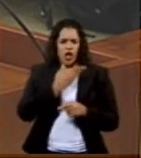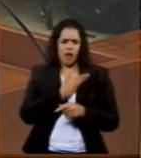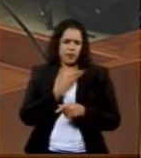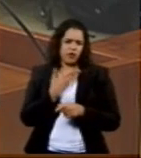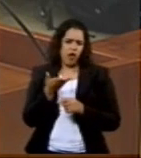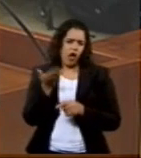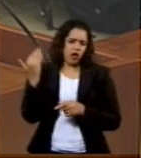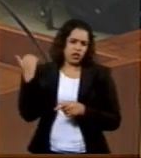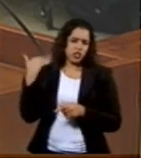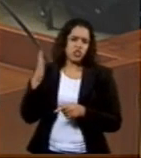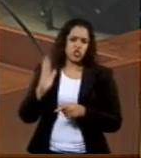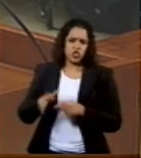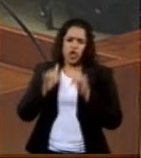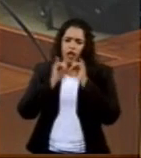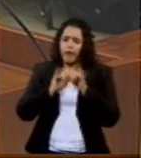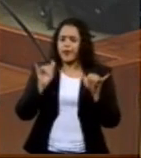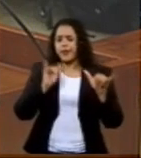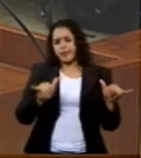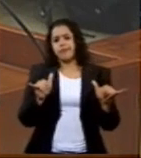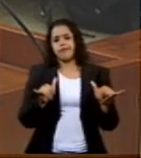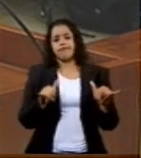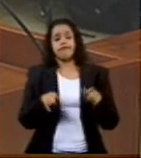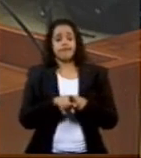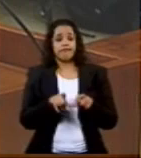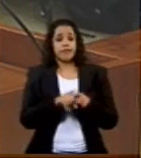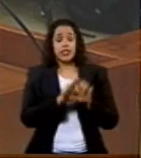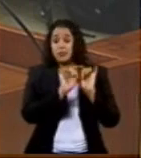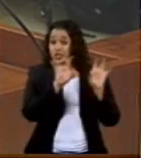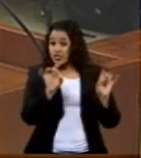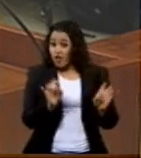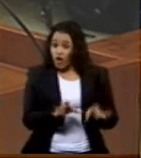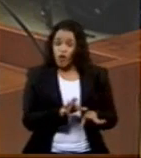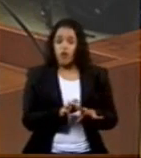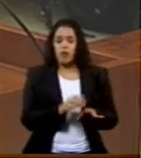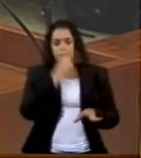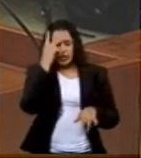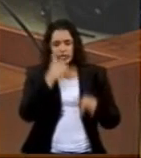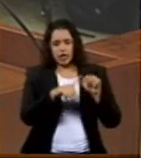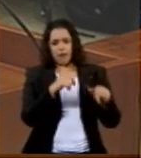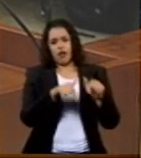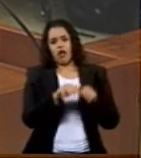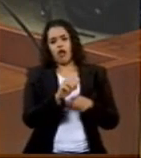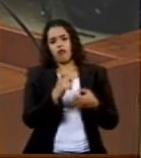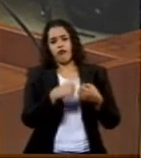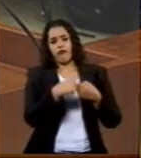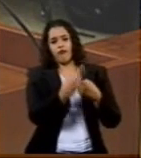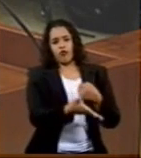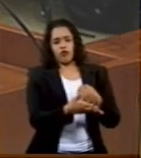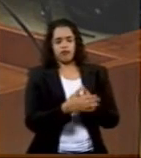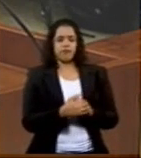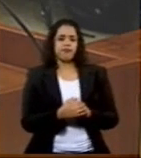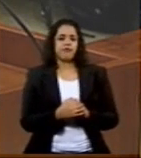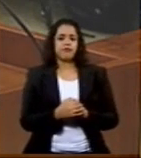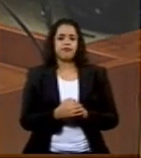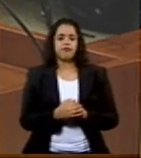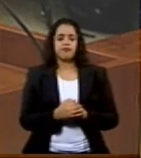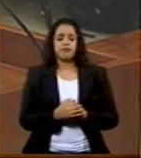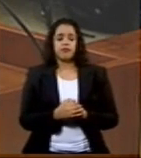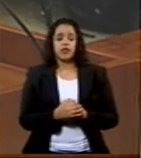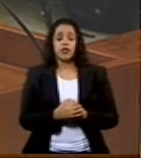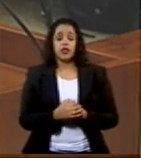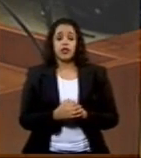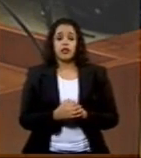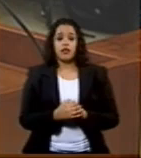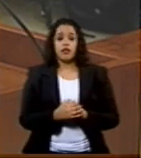já contempla toda a comunidade portuária, em especial os trabalhadores portuários avulsos. Pois bem, inicialmente